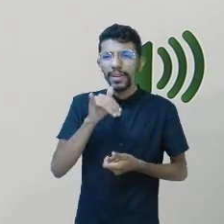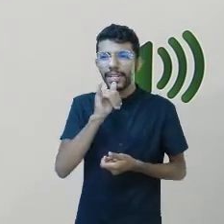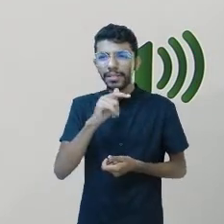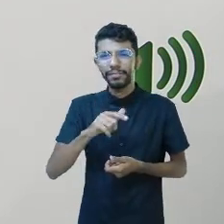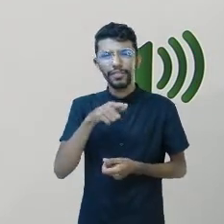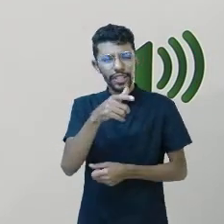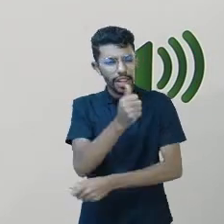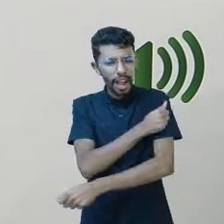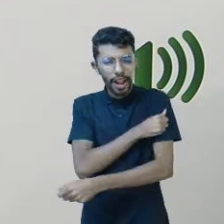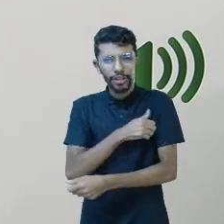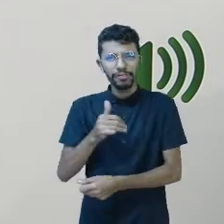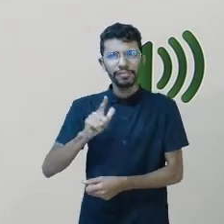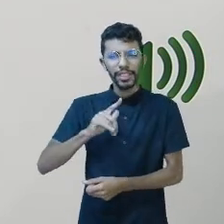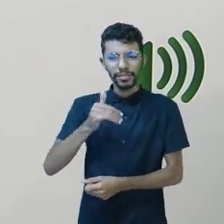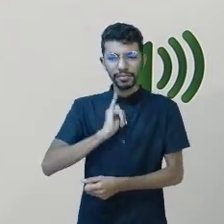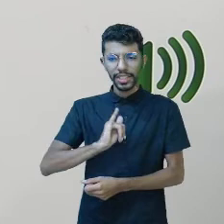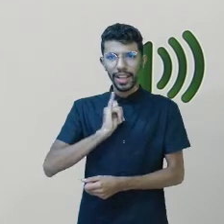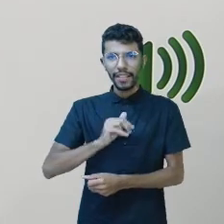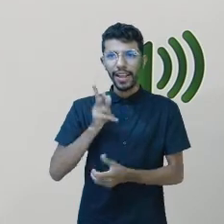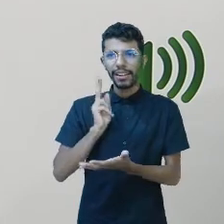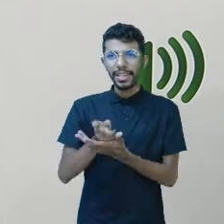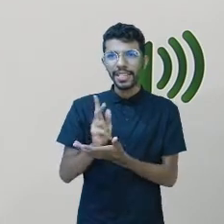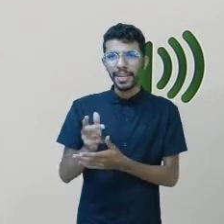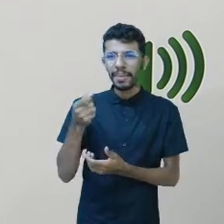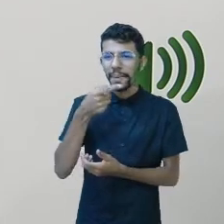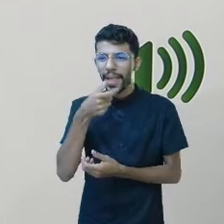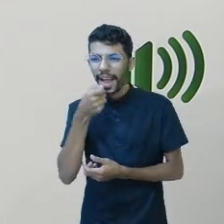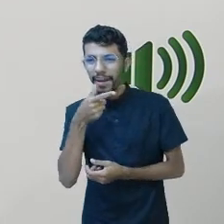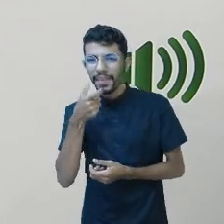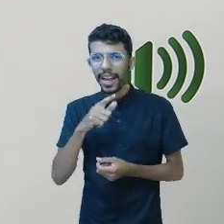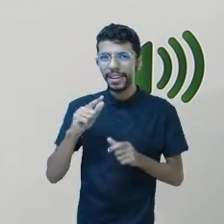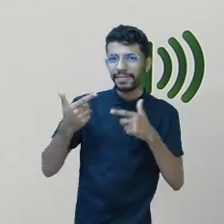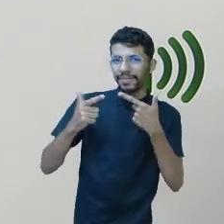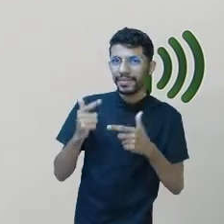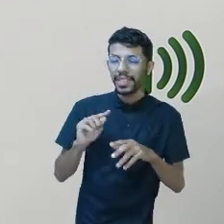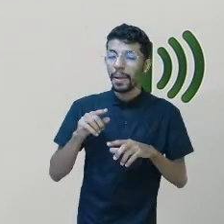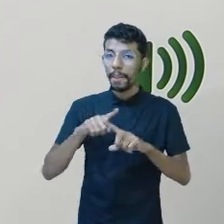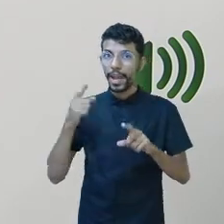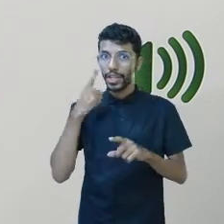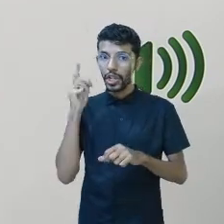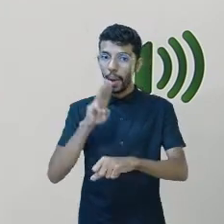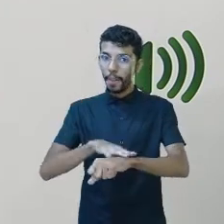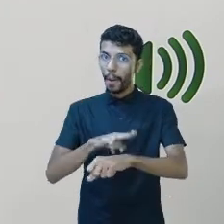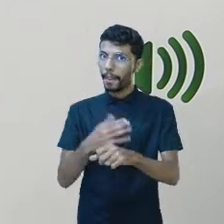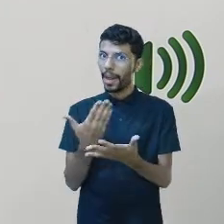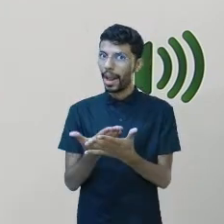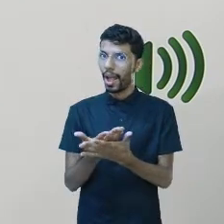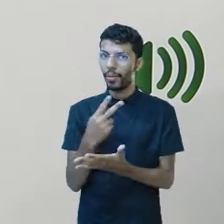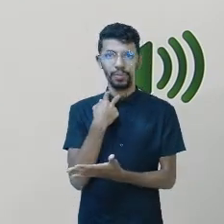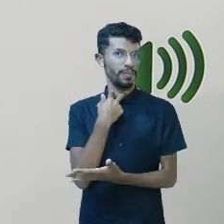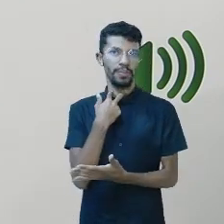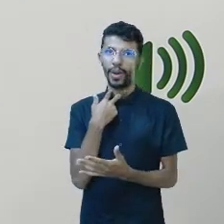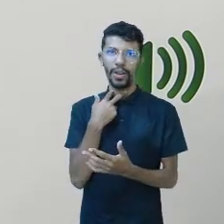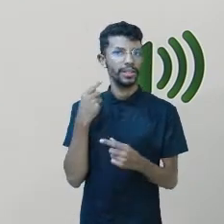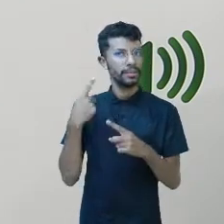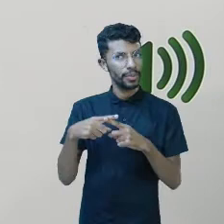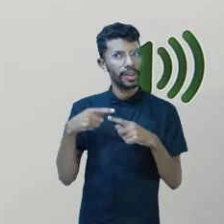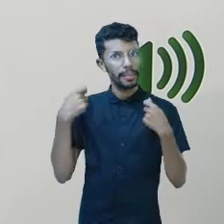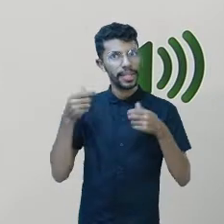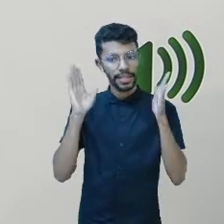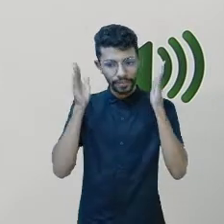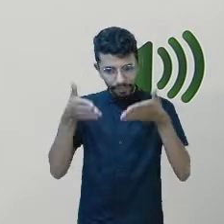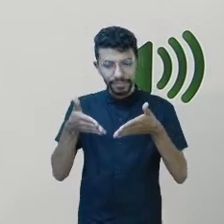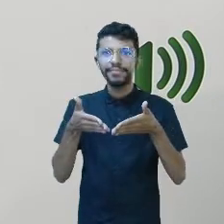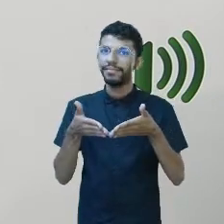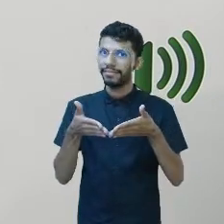intervalozinho, está sempre fazendo os outros sorrirem. Só não faz isso durante a aula, tá certo? Para não perder a concentração. E você que